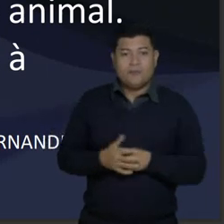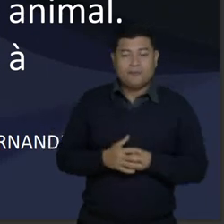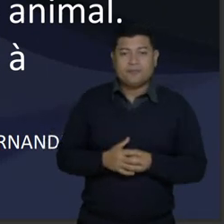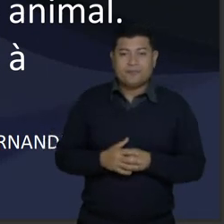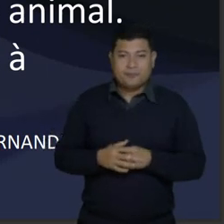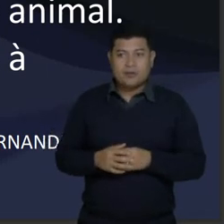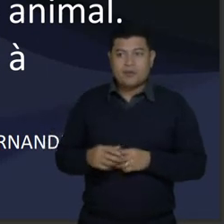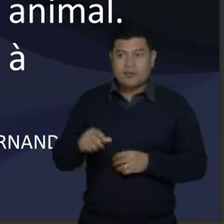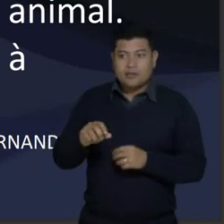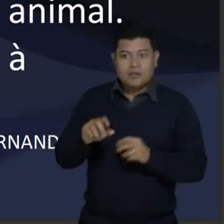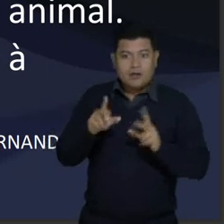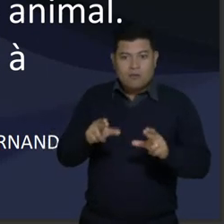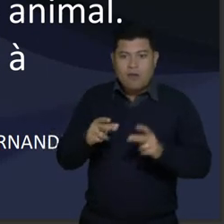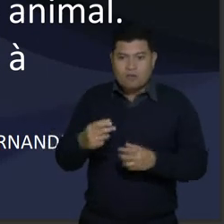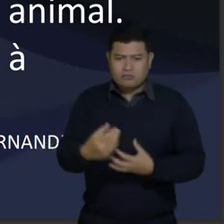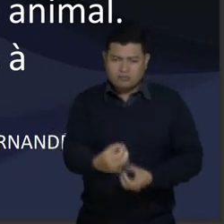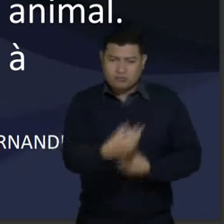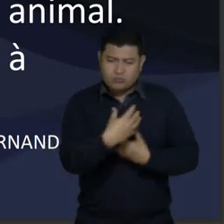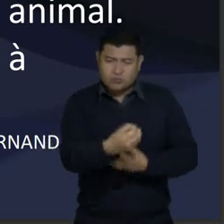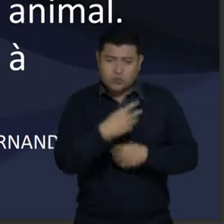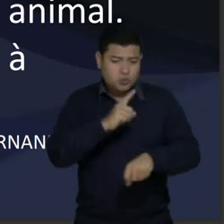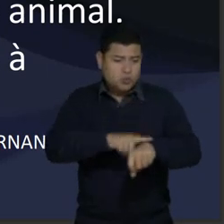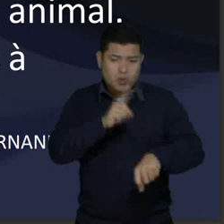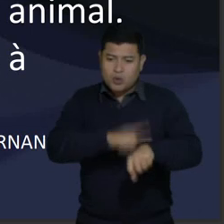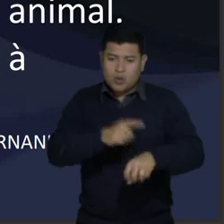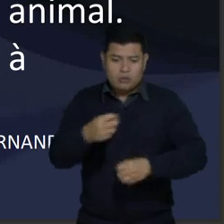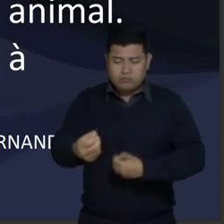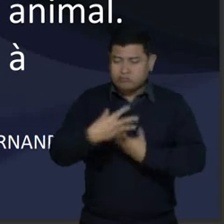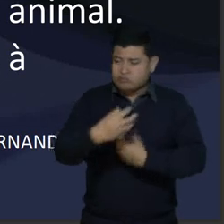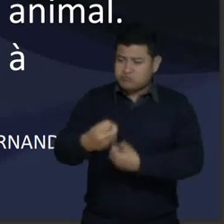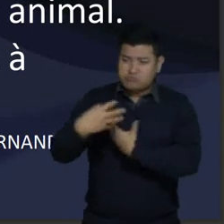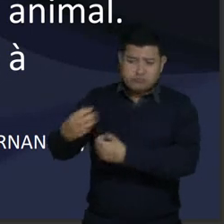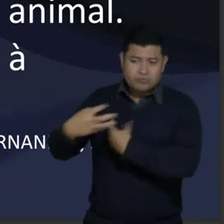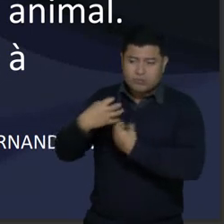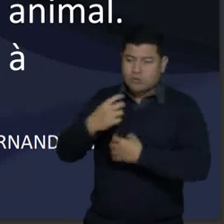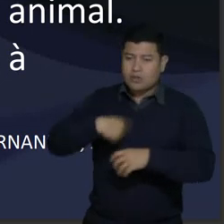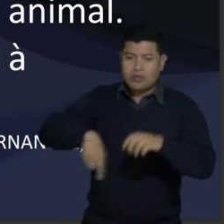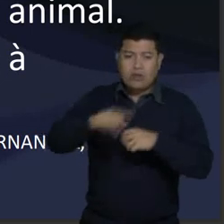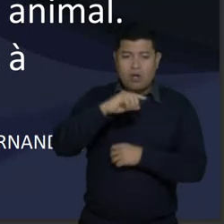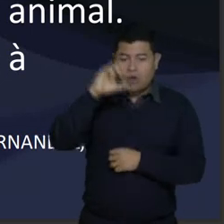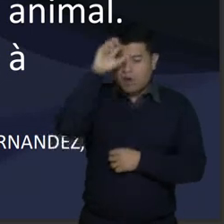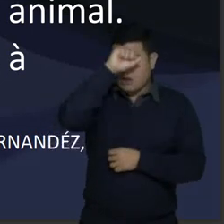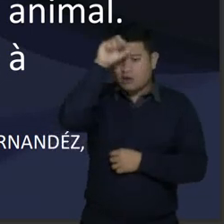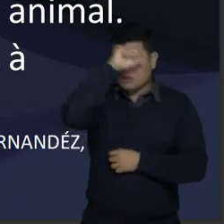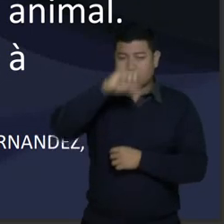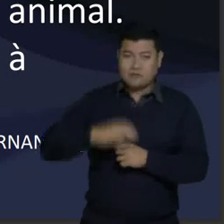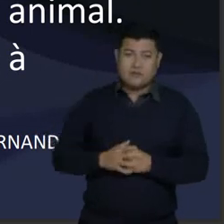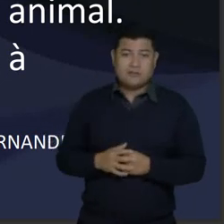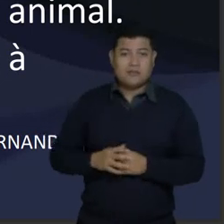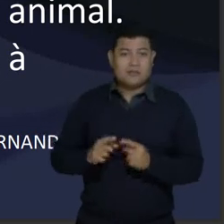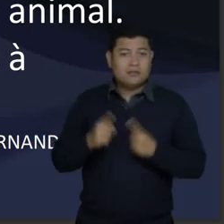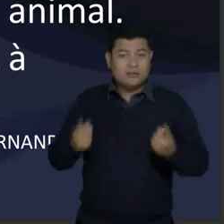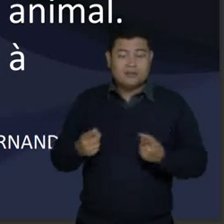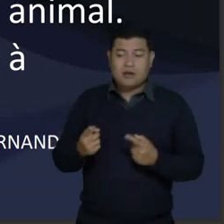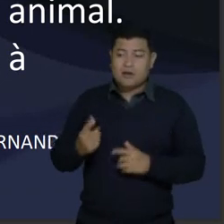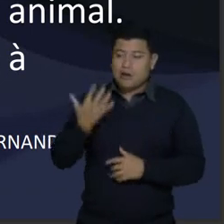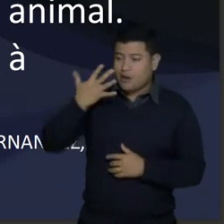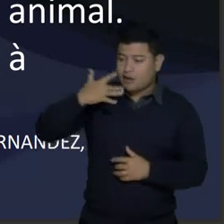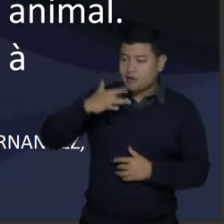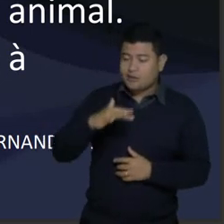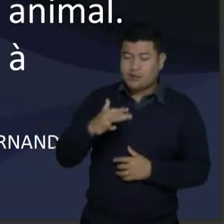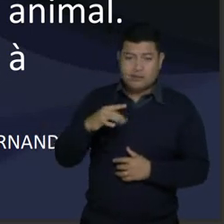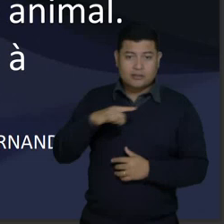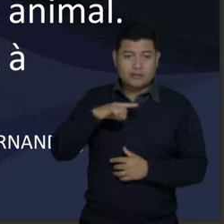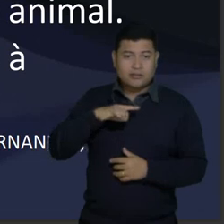não somos Então as nossas crianças tem potencialidades e